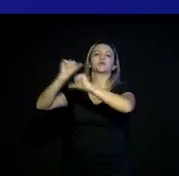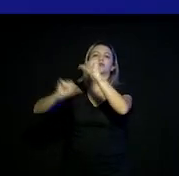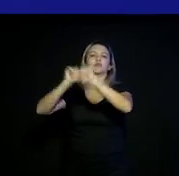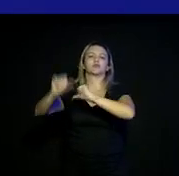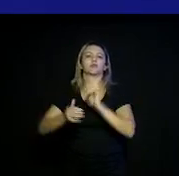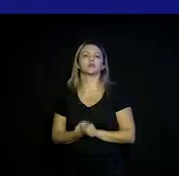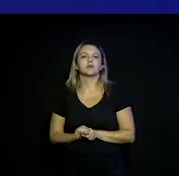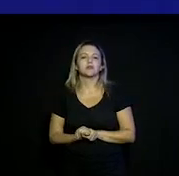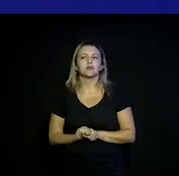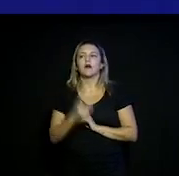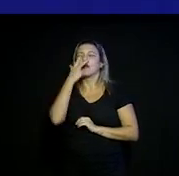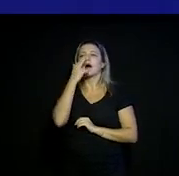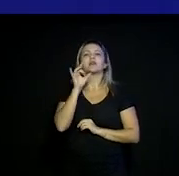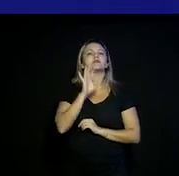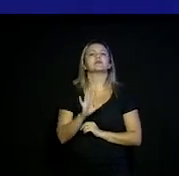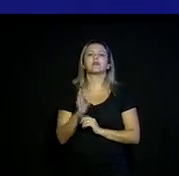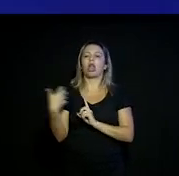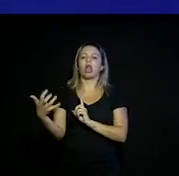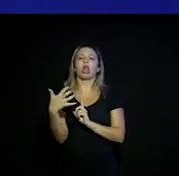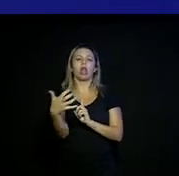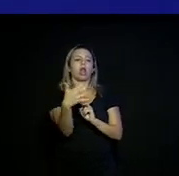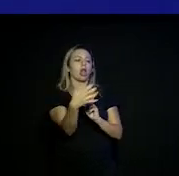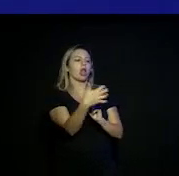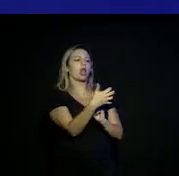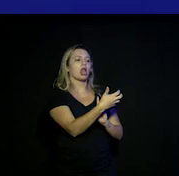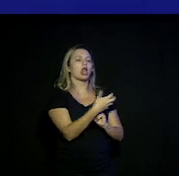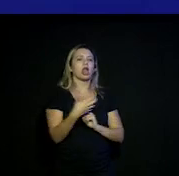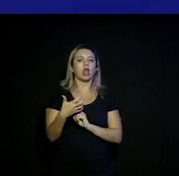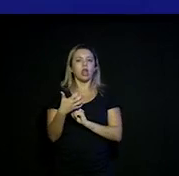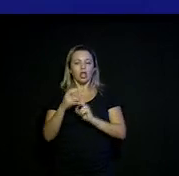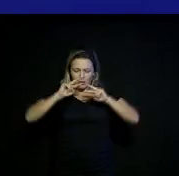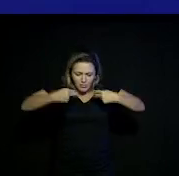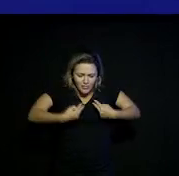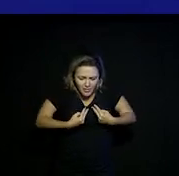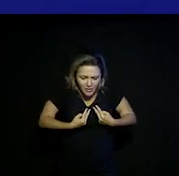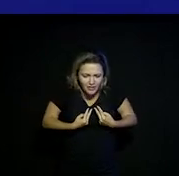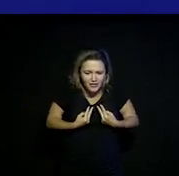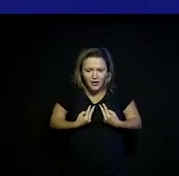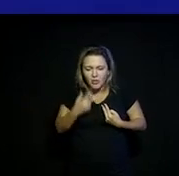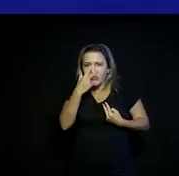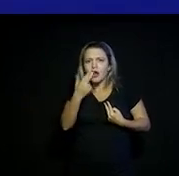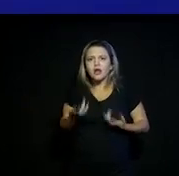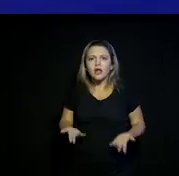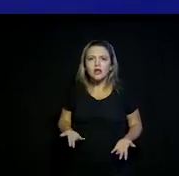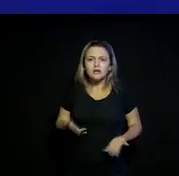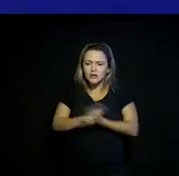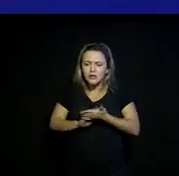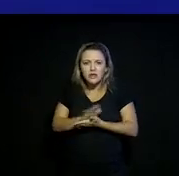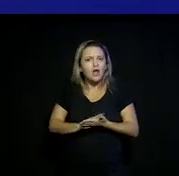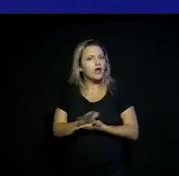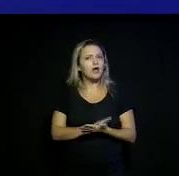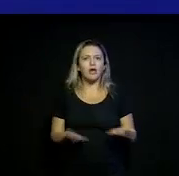não está pensando, está sendo pensado. Não perceberá que você não escolheu, está sendo escolhido.